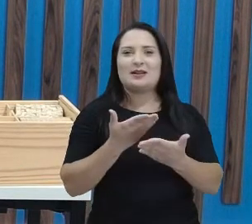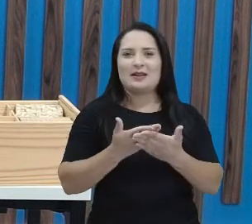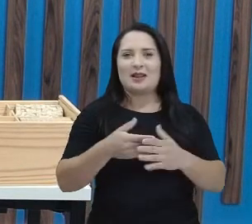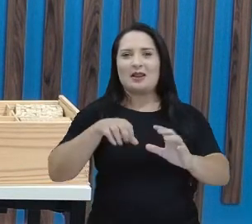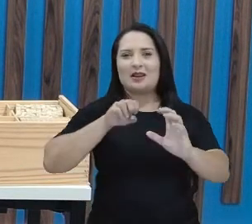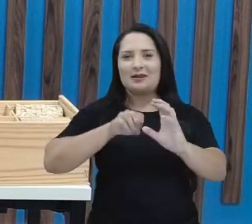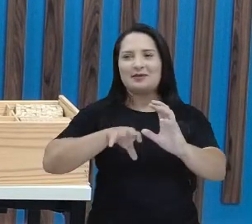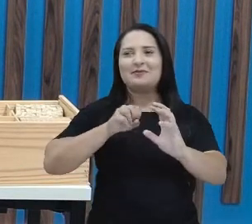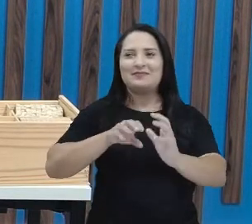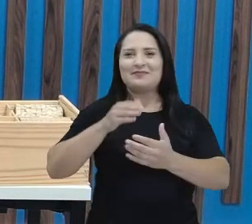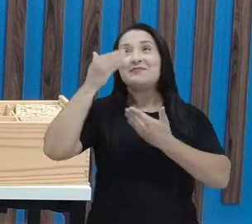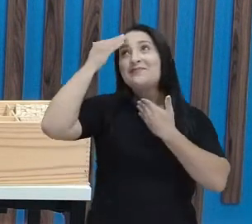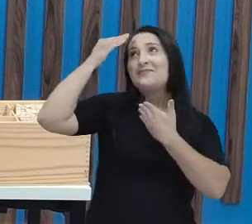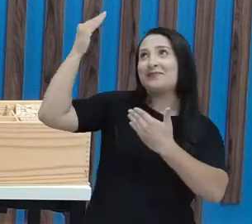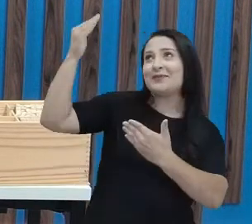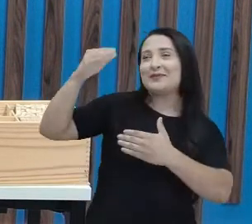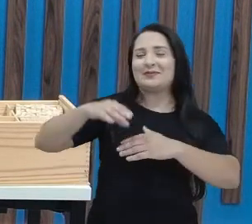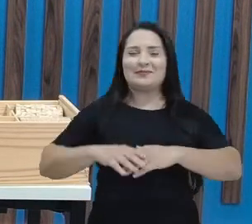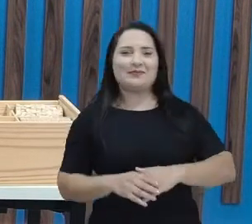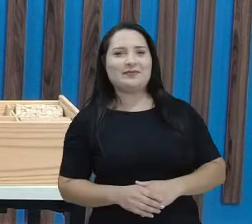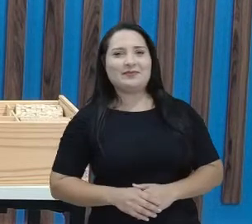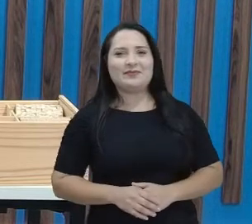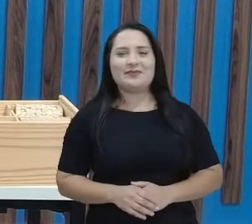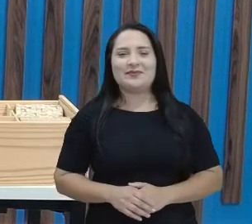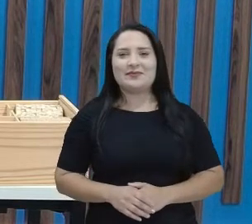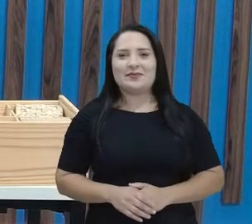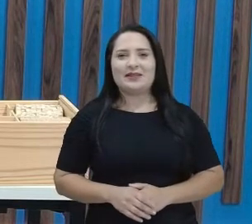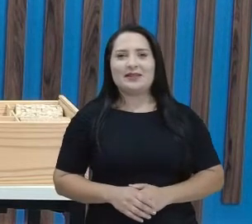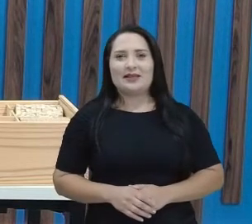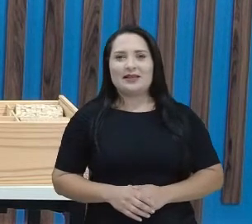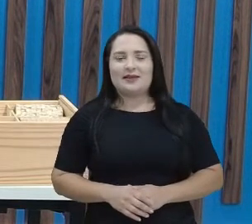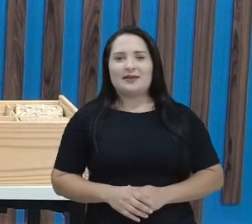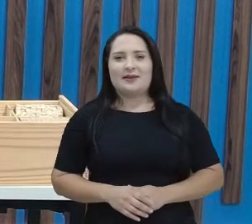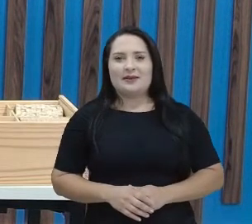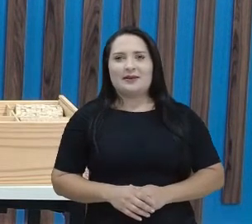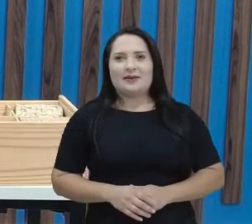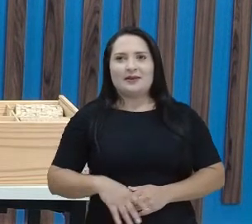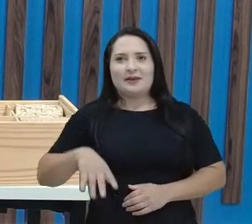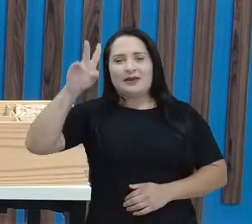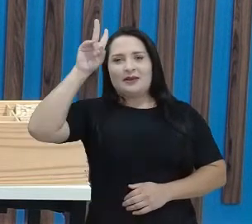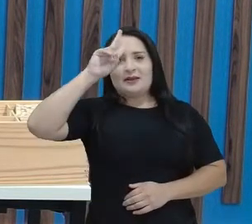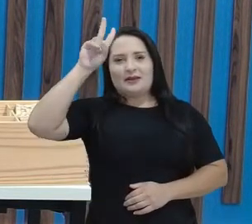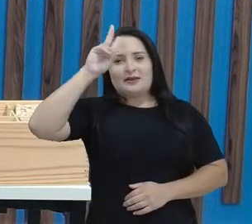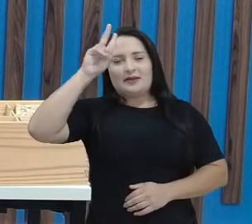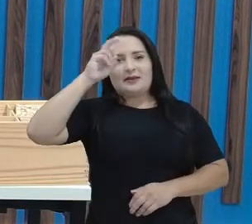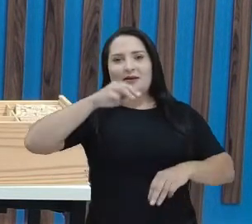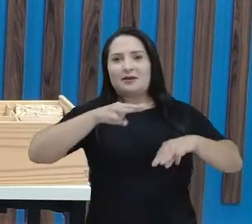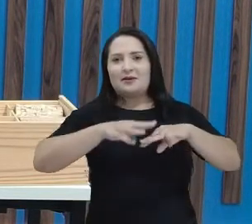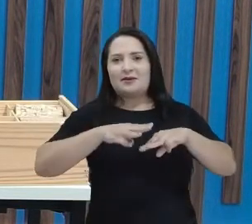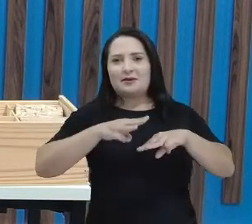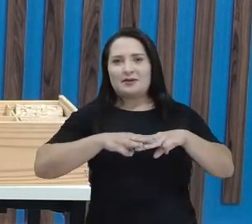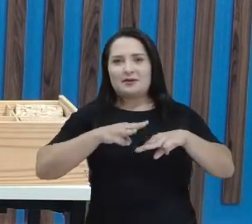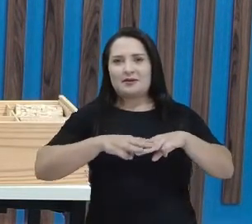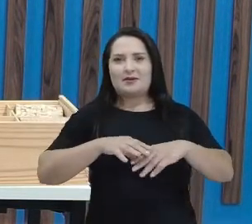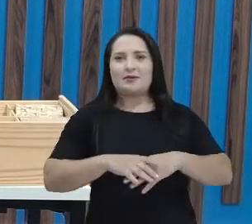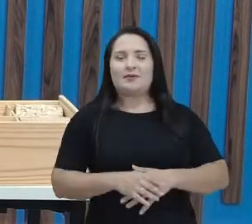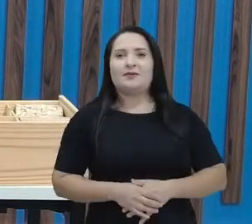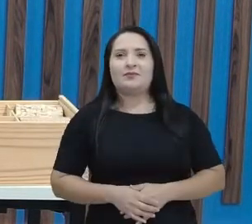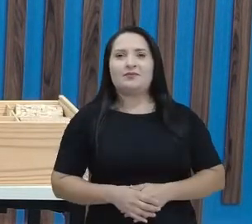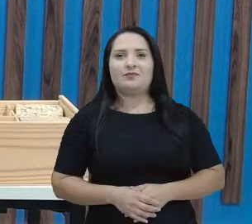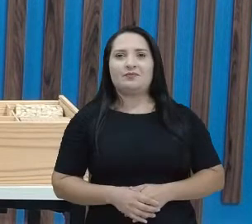Educa Recife, né, Melise? Então, crianças, vamos lá para as nossas historinhas matemáticas. Vamos